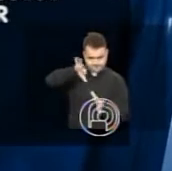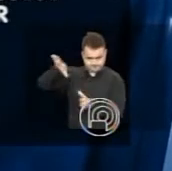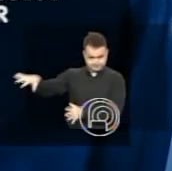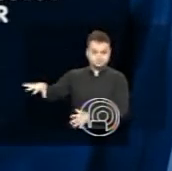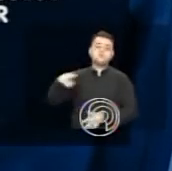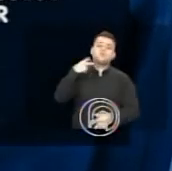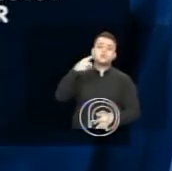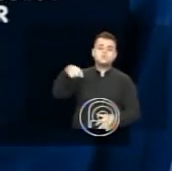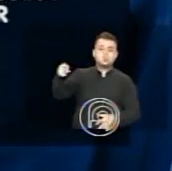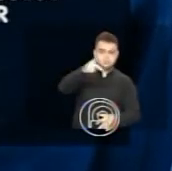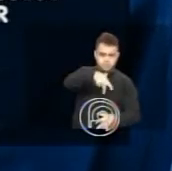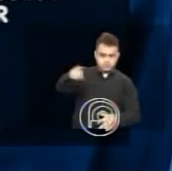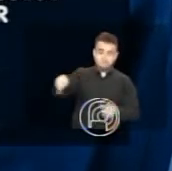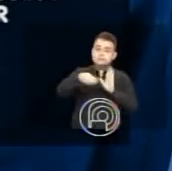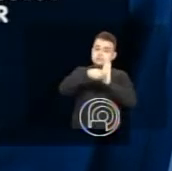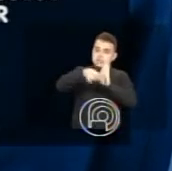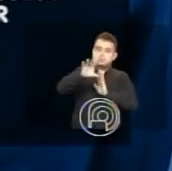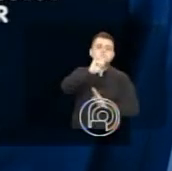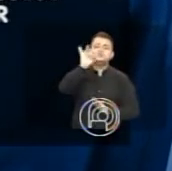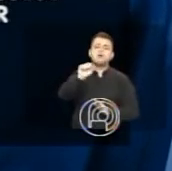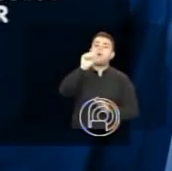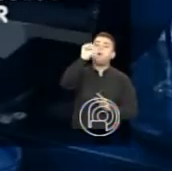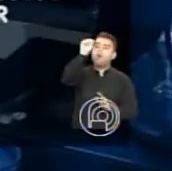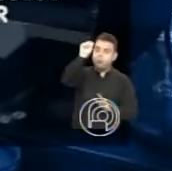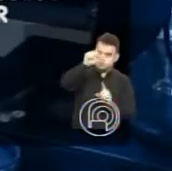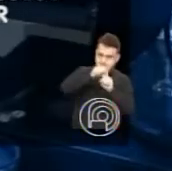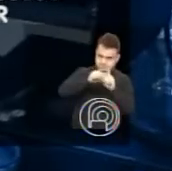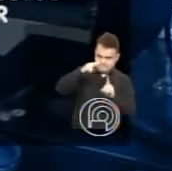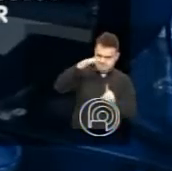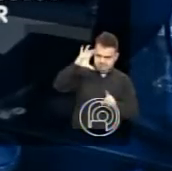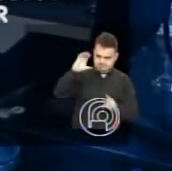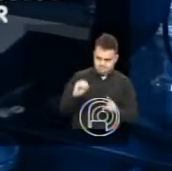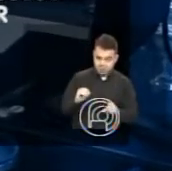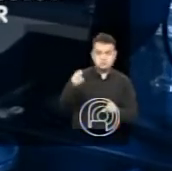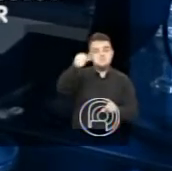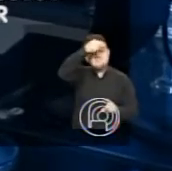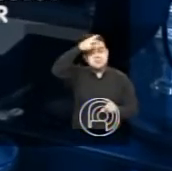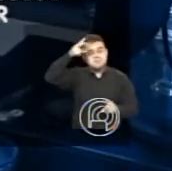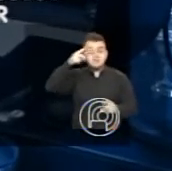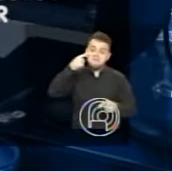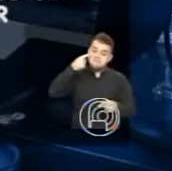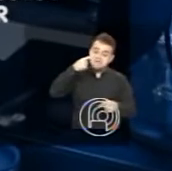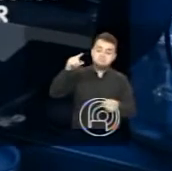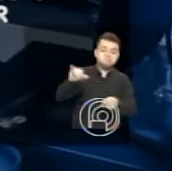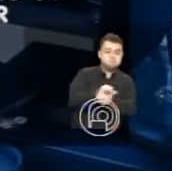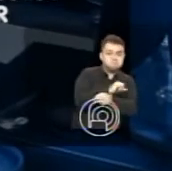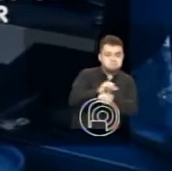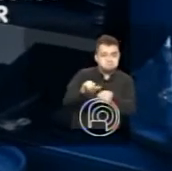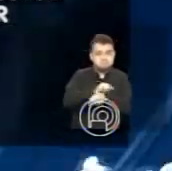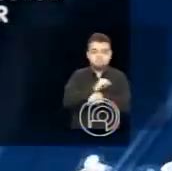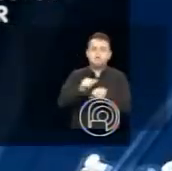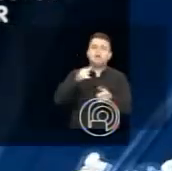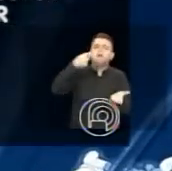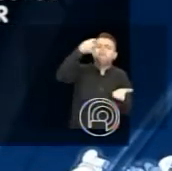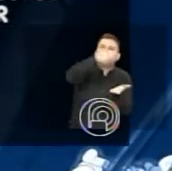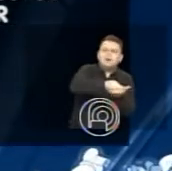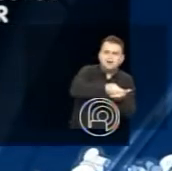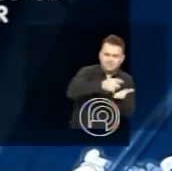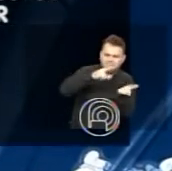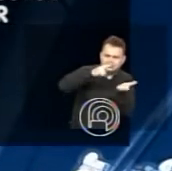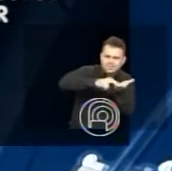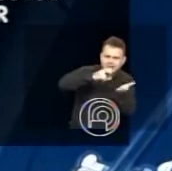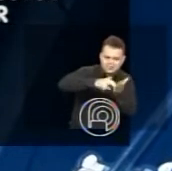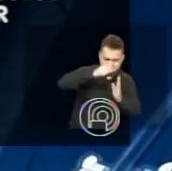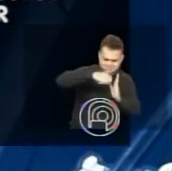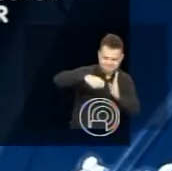Pupo apresentou indicação no dia 8 de março para que a Prefeitura estude a possibilidade de isenção do pagamento da taxa de revisão